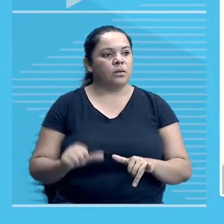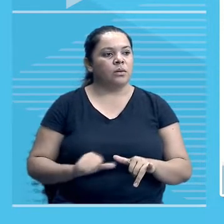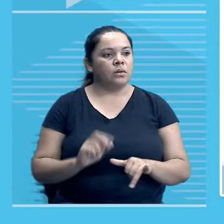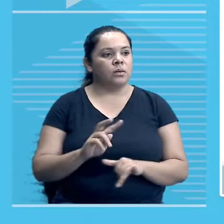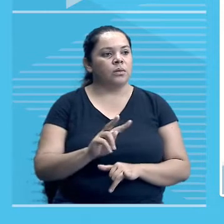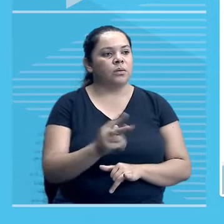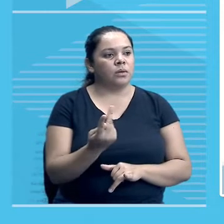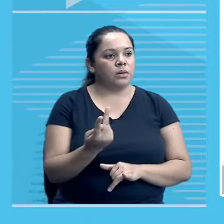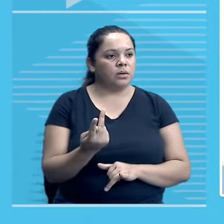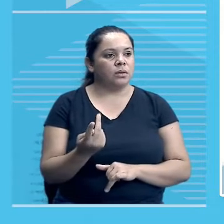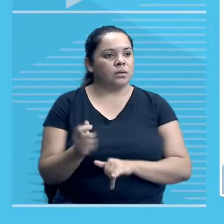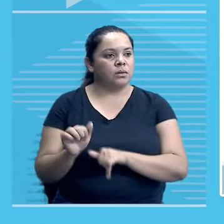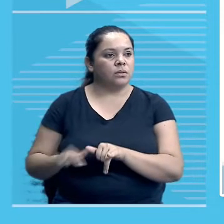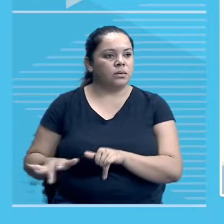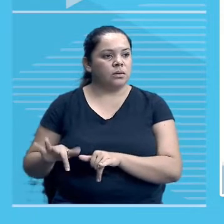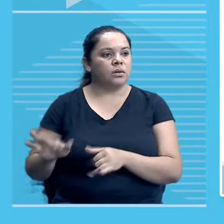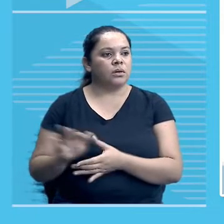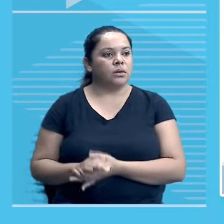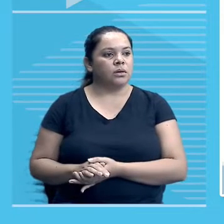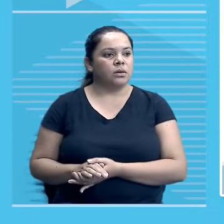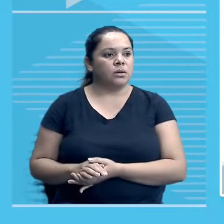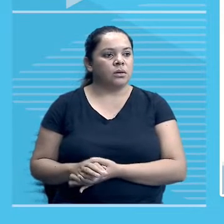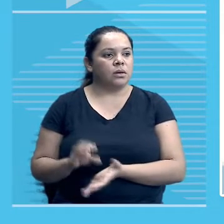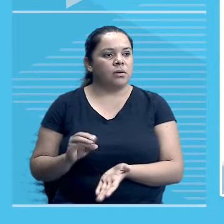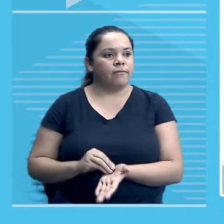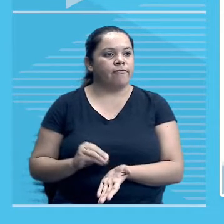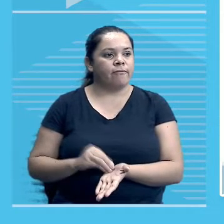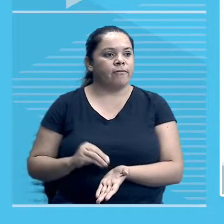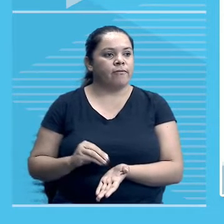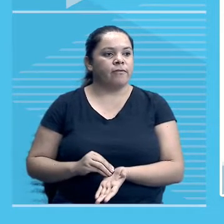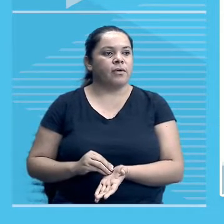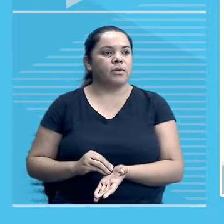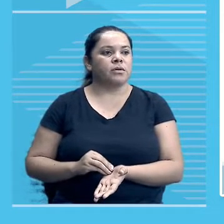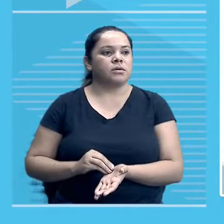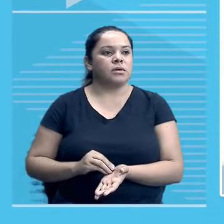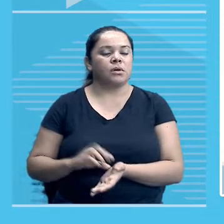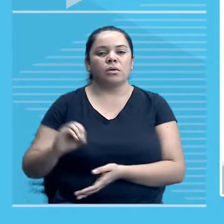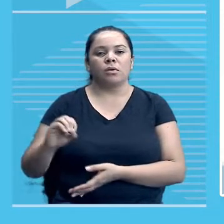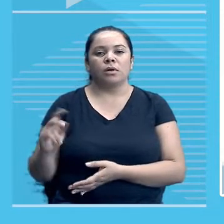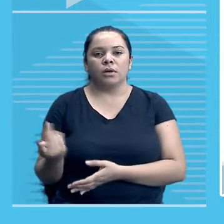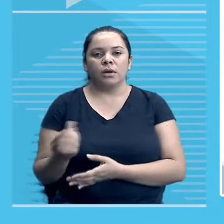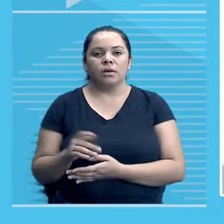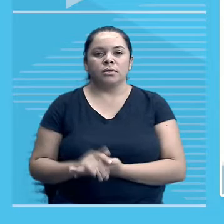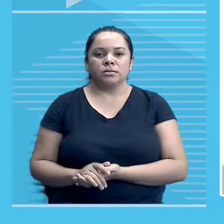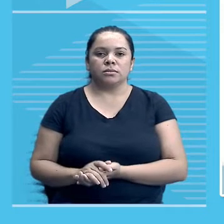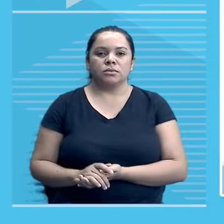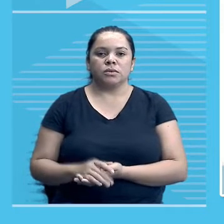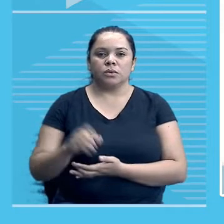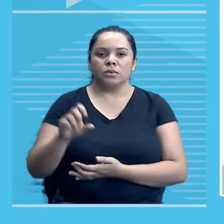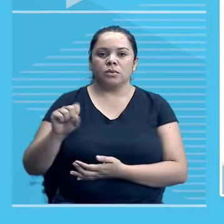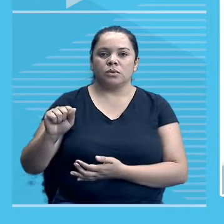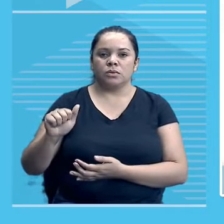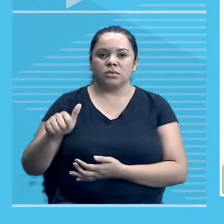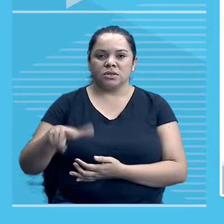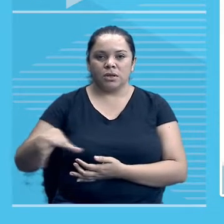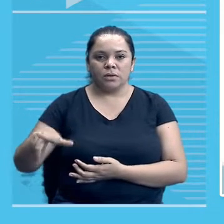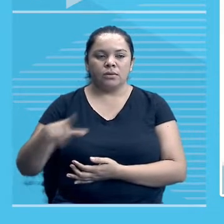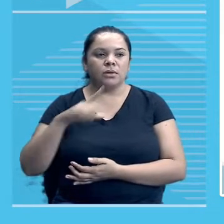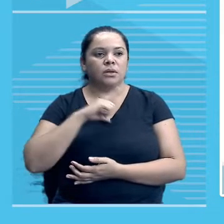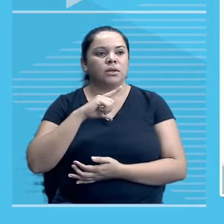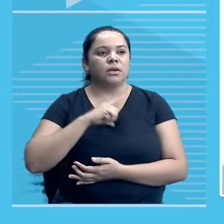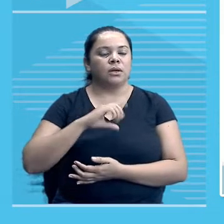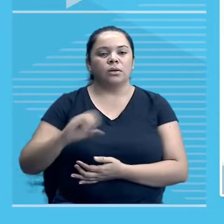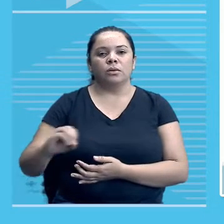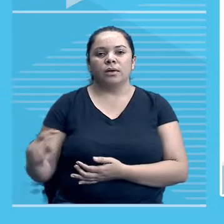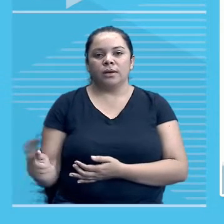para um hidrogênio, então vai sobrar uma hidroxila. Todo sal que tiver hidroxila, ele é um sal básico. Nesse